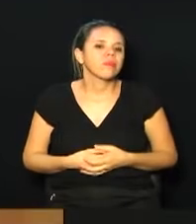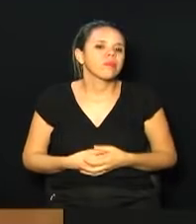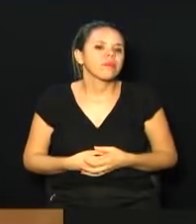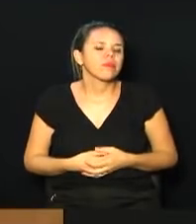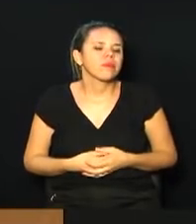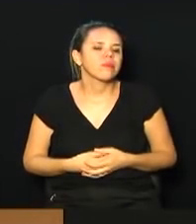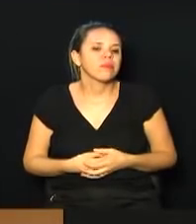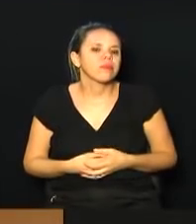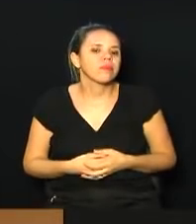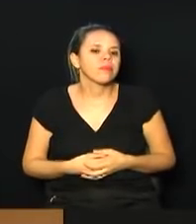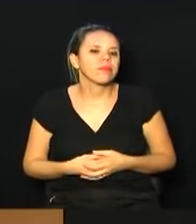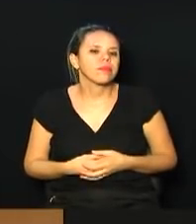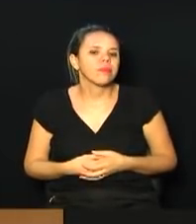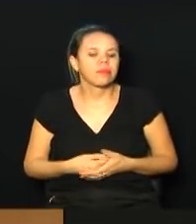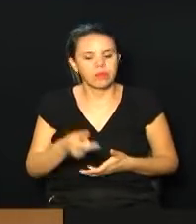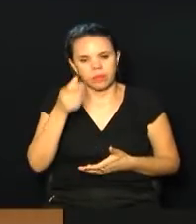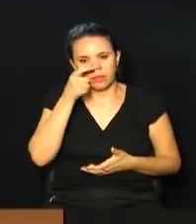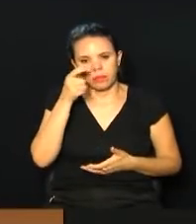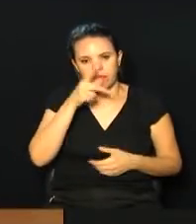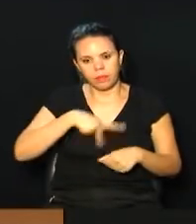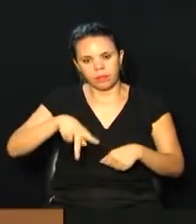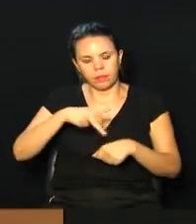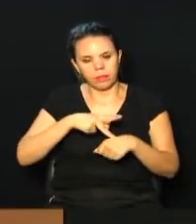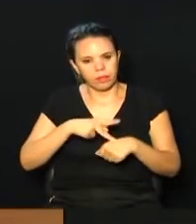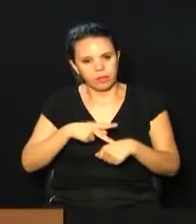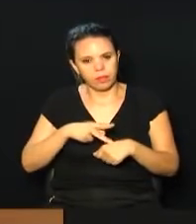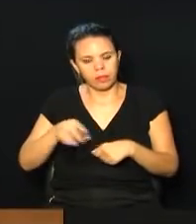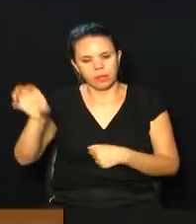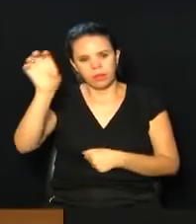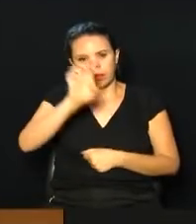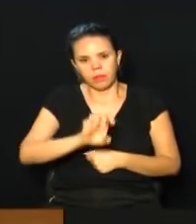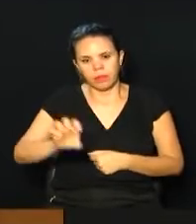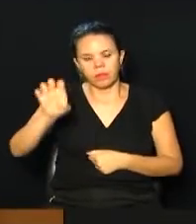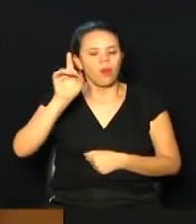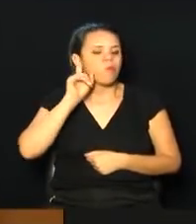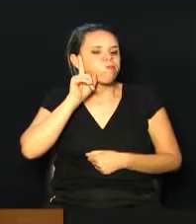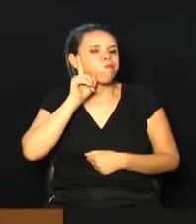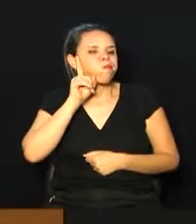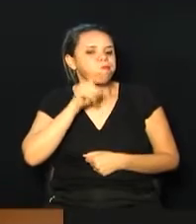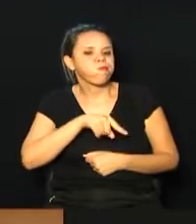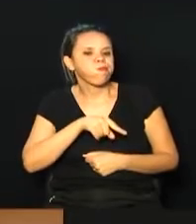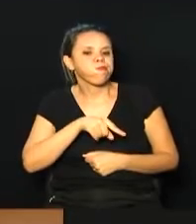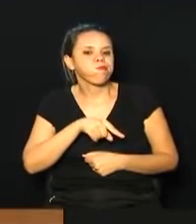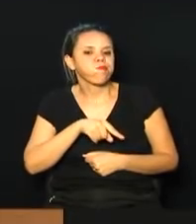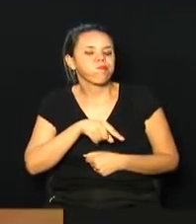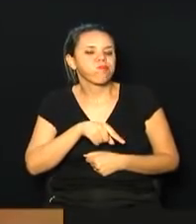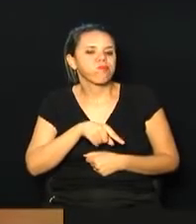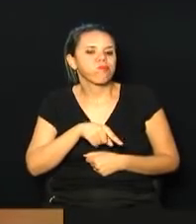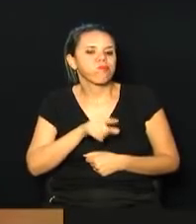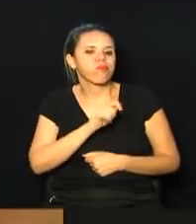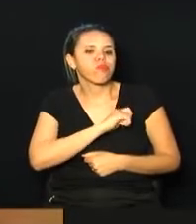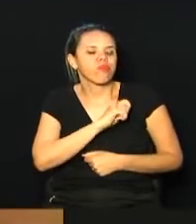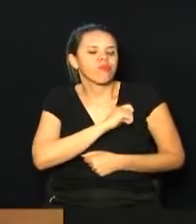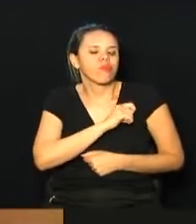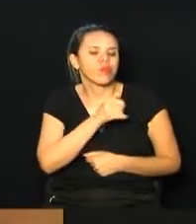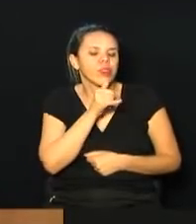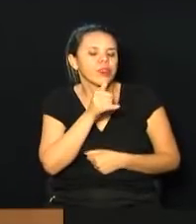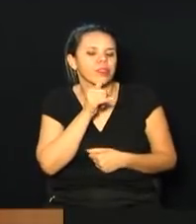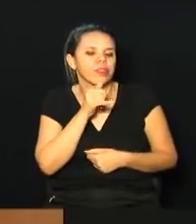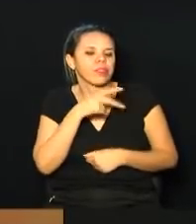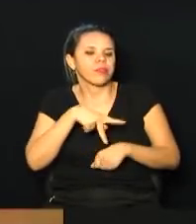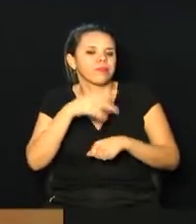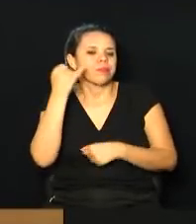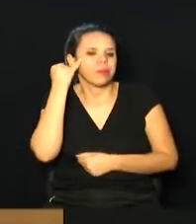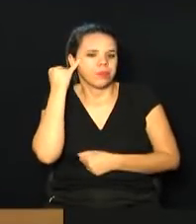E quando a gente vê países europeus, Estados Unidos, Canadá, por exemplo,